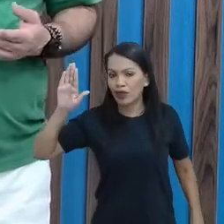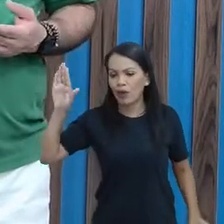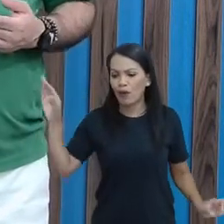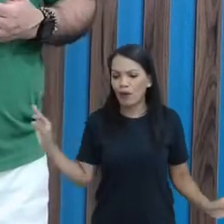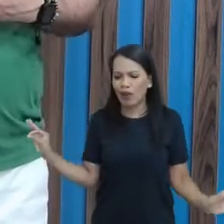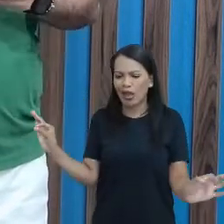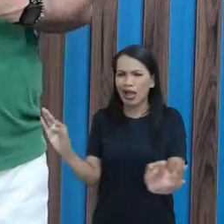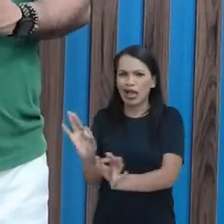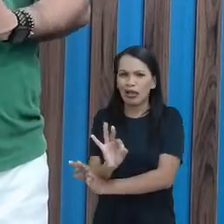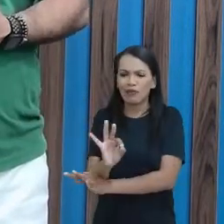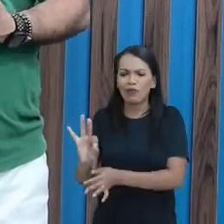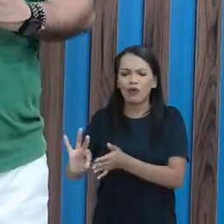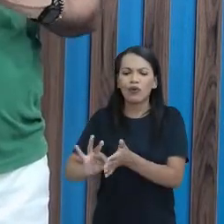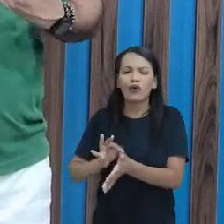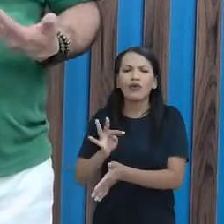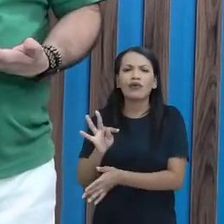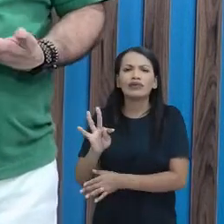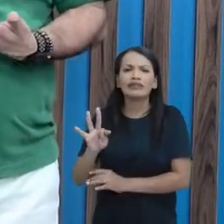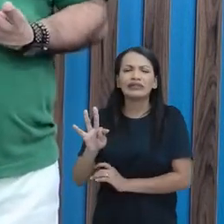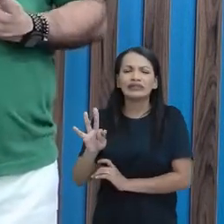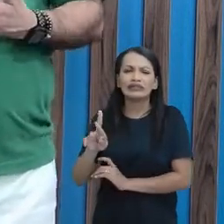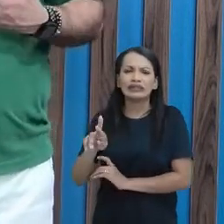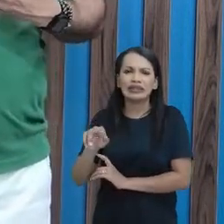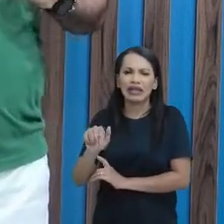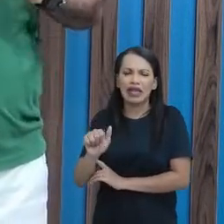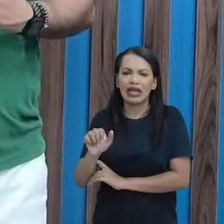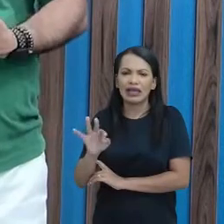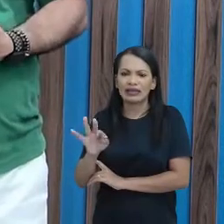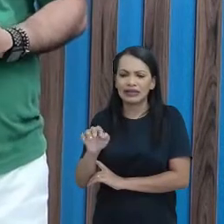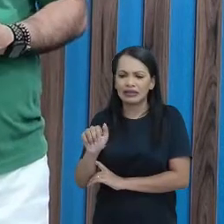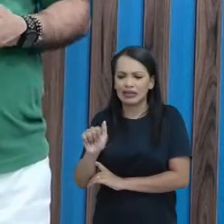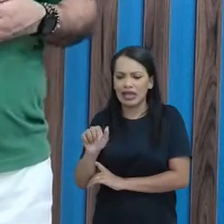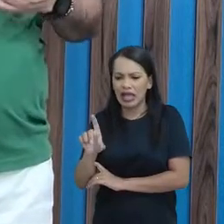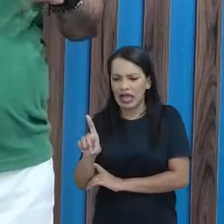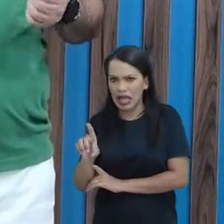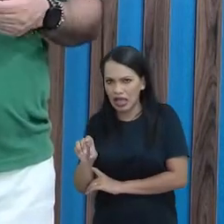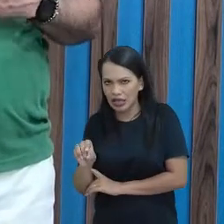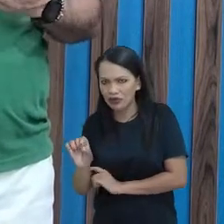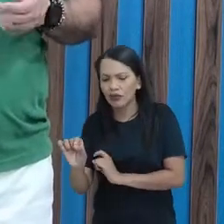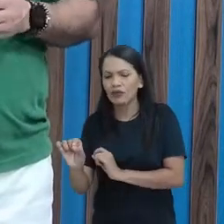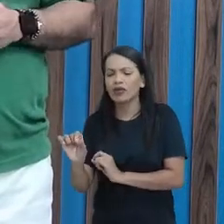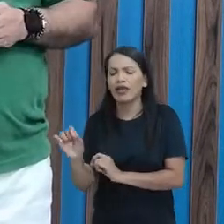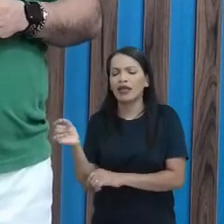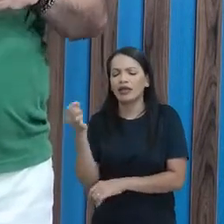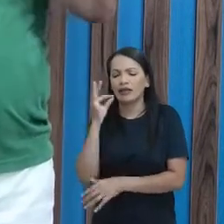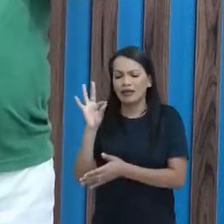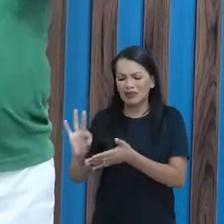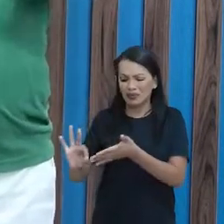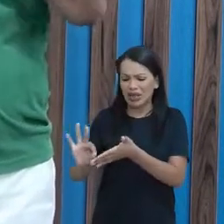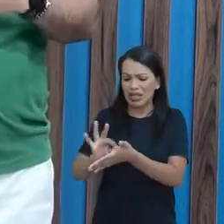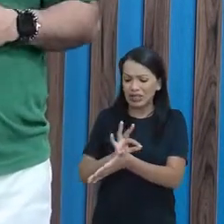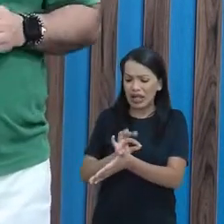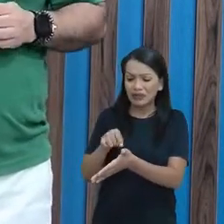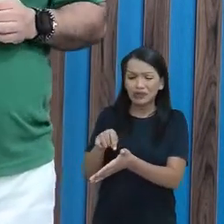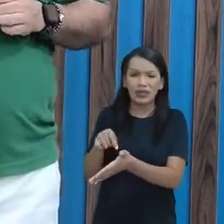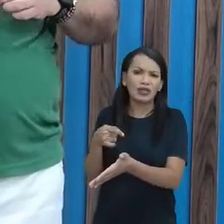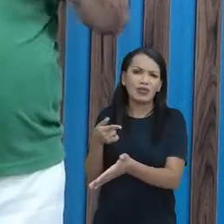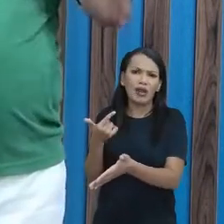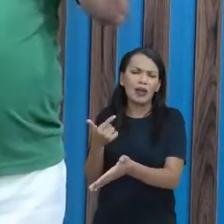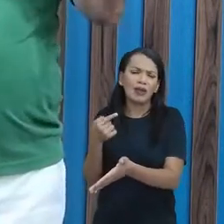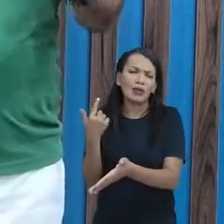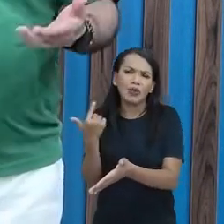né, vai, de certa forma, ele vai trair, né, o Stalin, né, que havia assinado ali, né, existia esse pacto